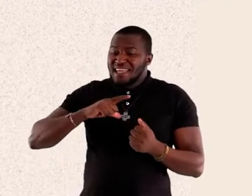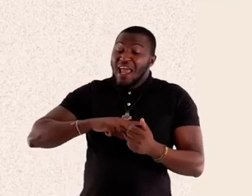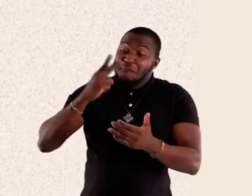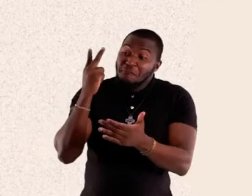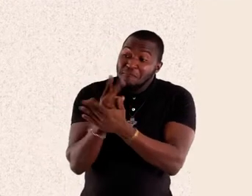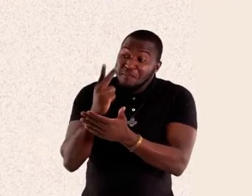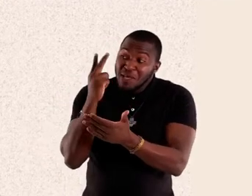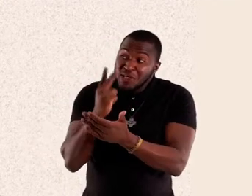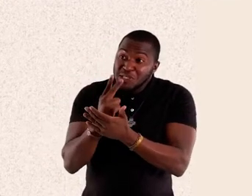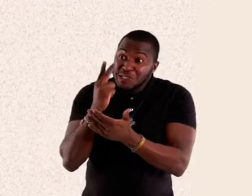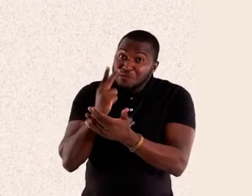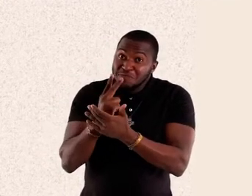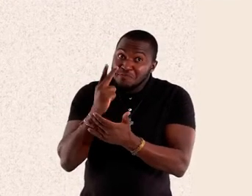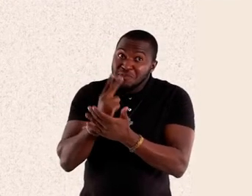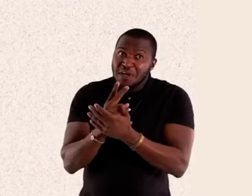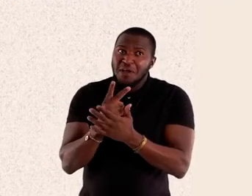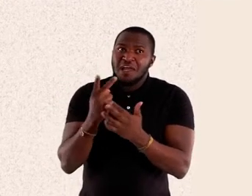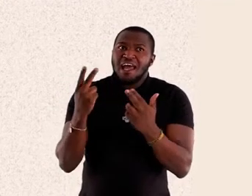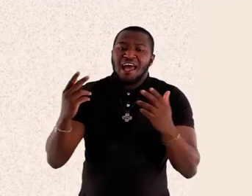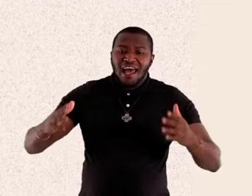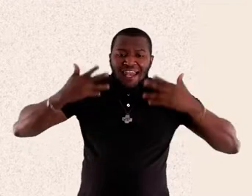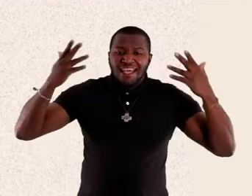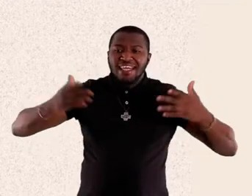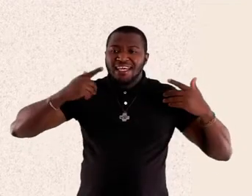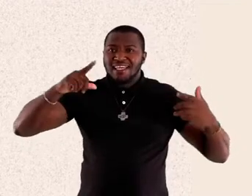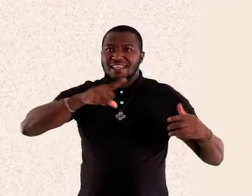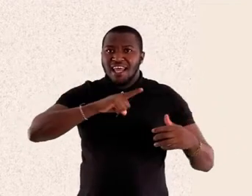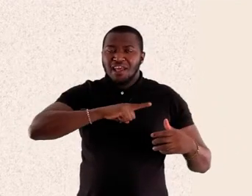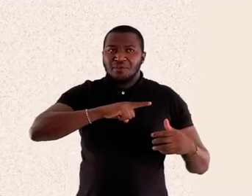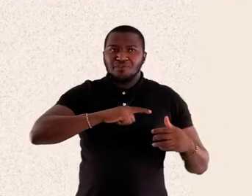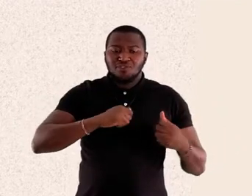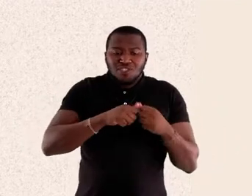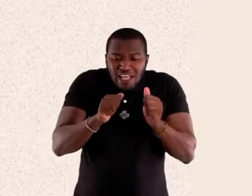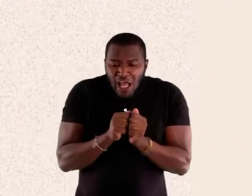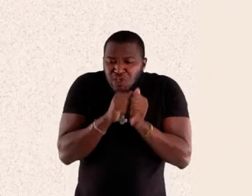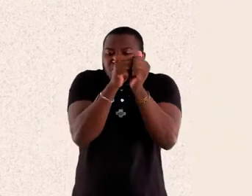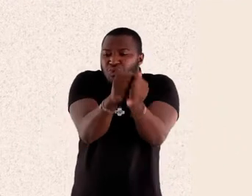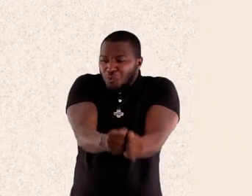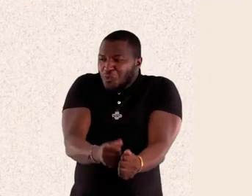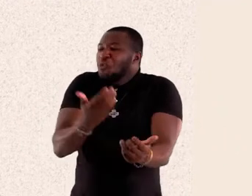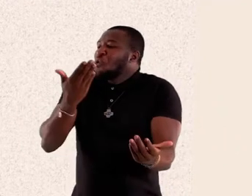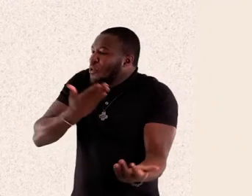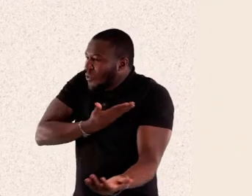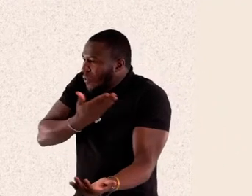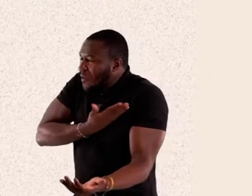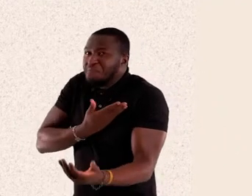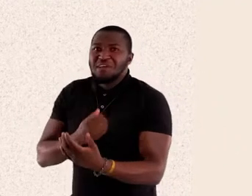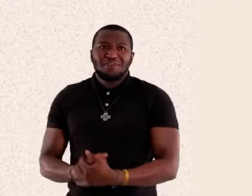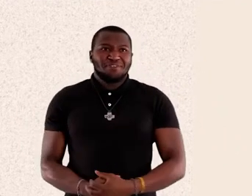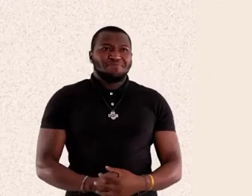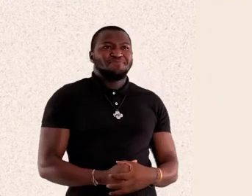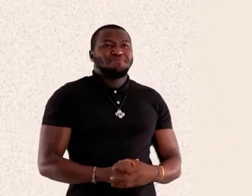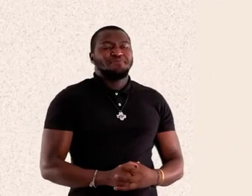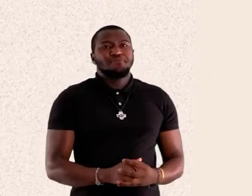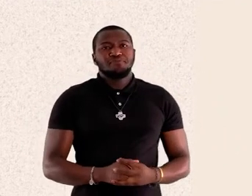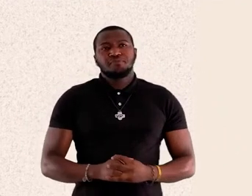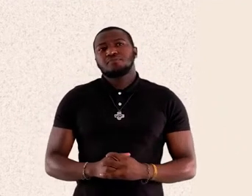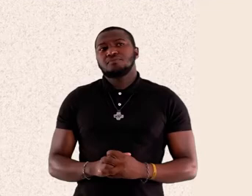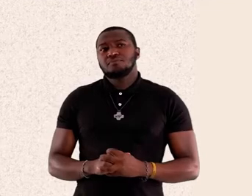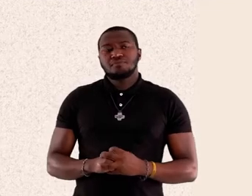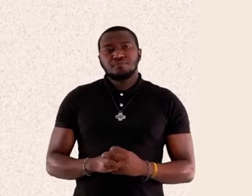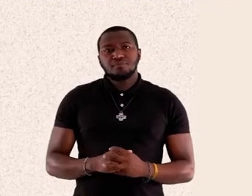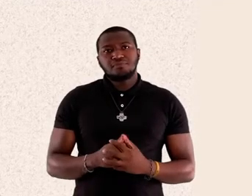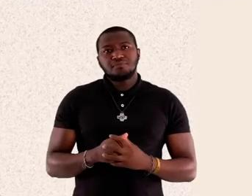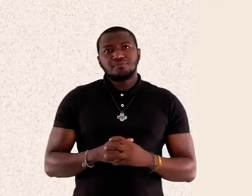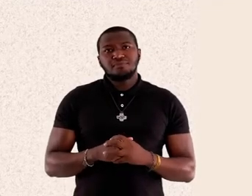incremento infelicidade que eu tenho quando eu passo uma hora a mais